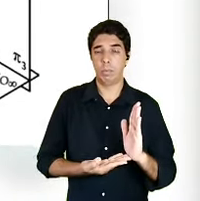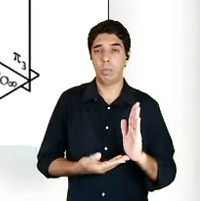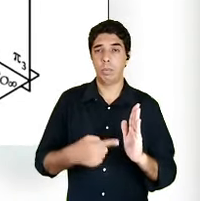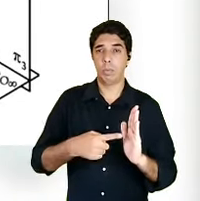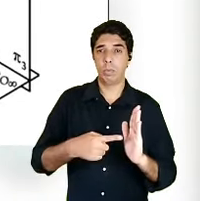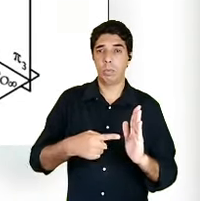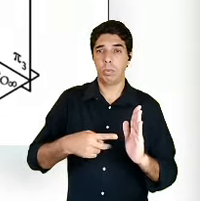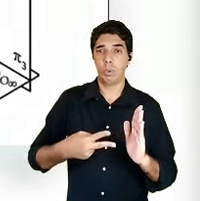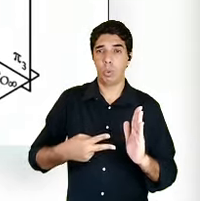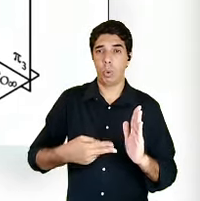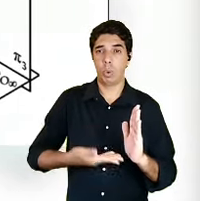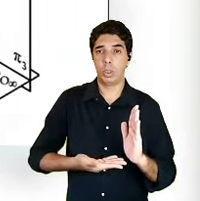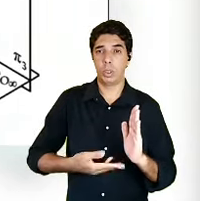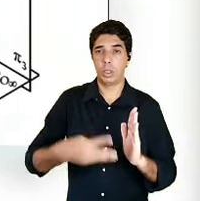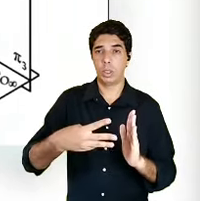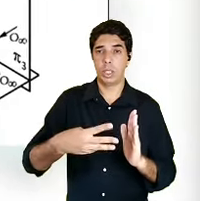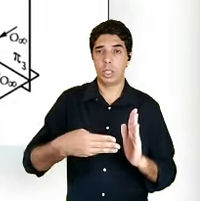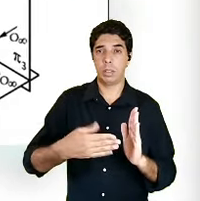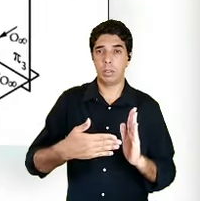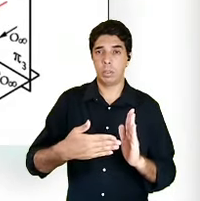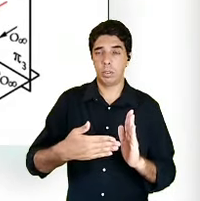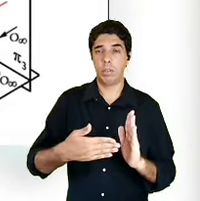para representar.